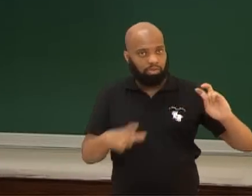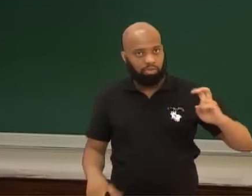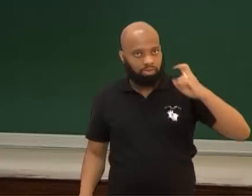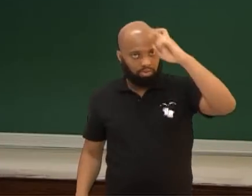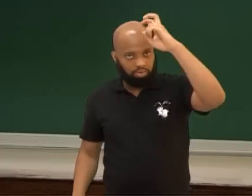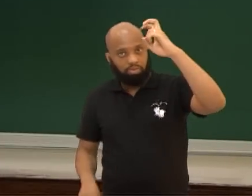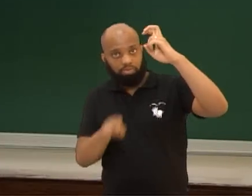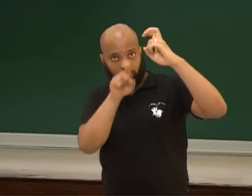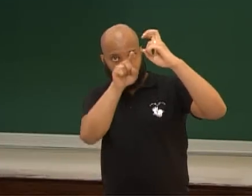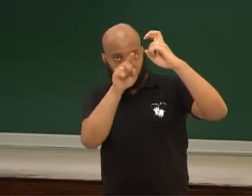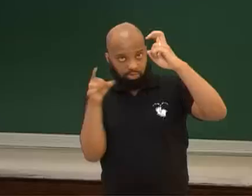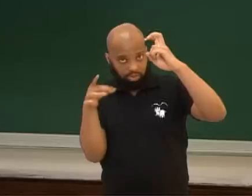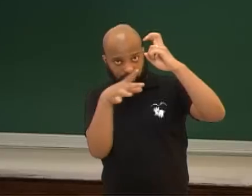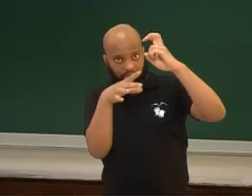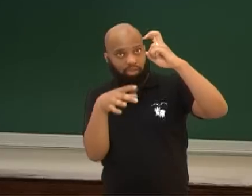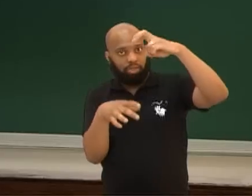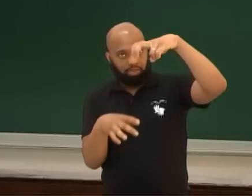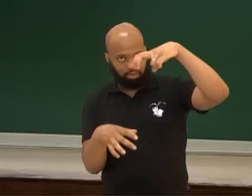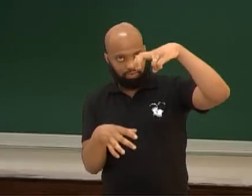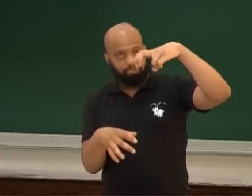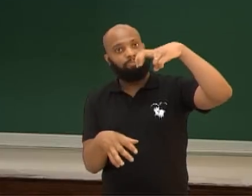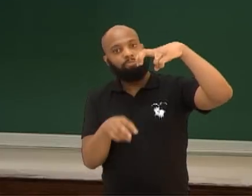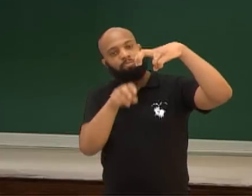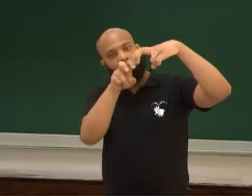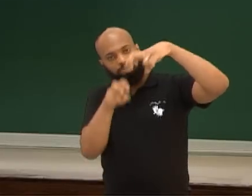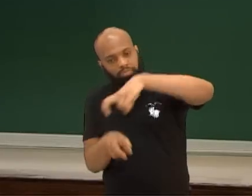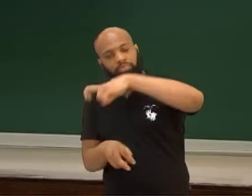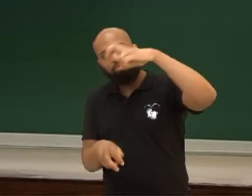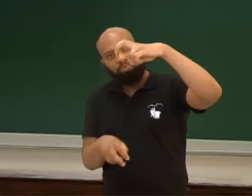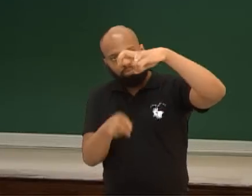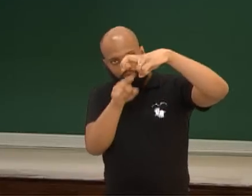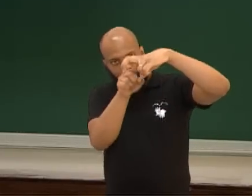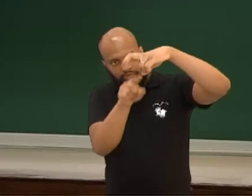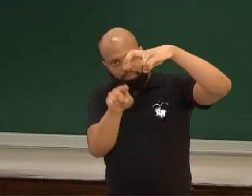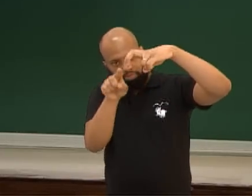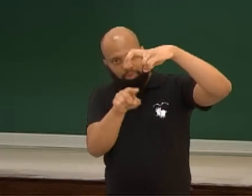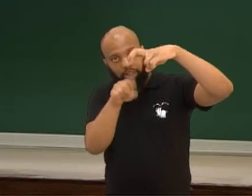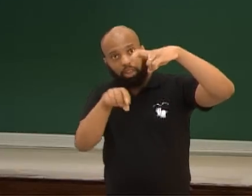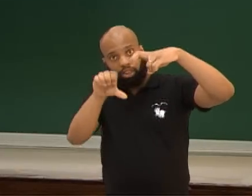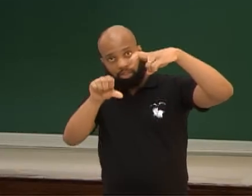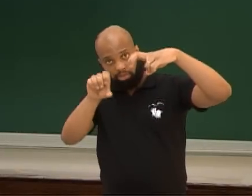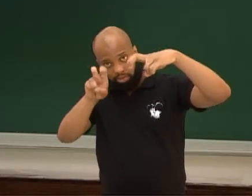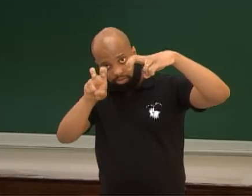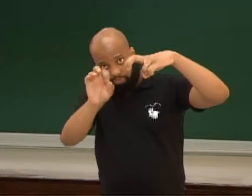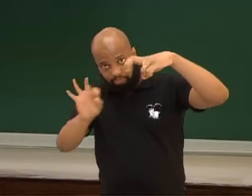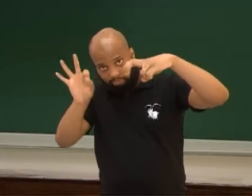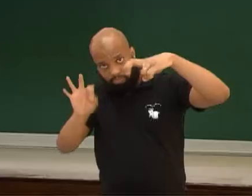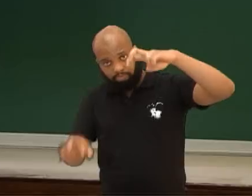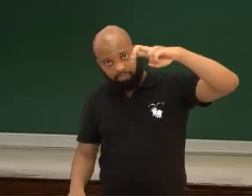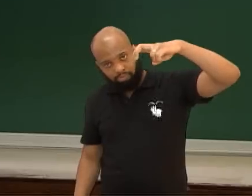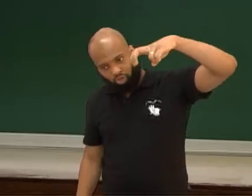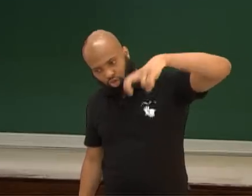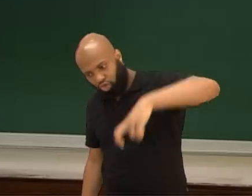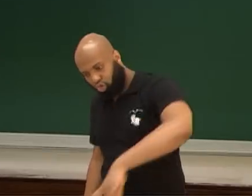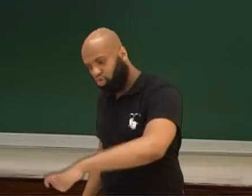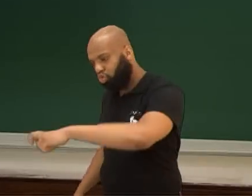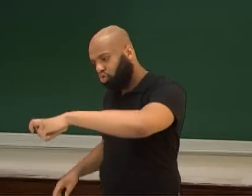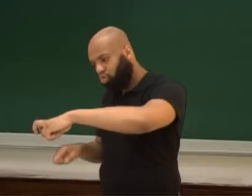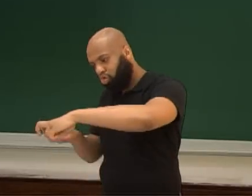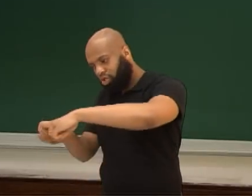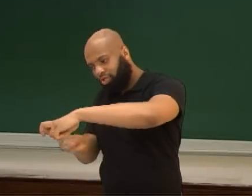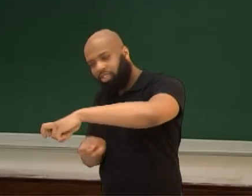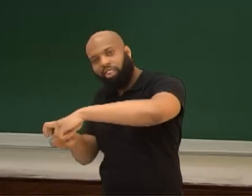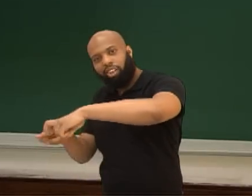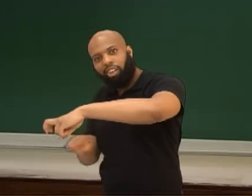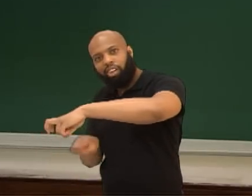é onde termina a escada, eu sento e vou escorregar, mede 95 graus. E aqui embaixo, né,